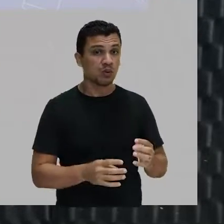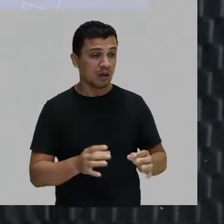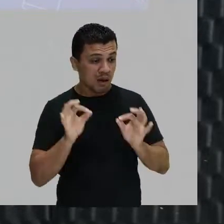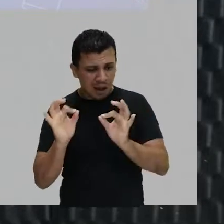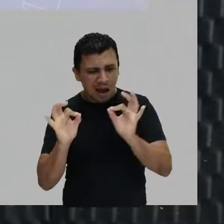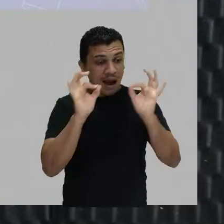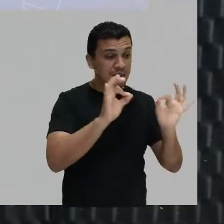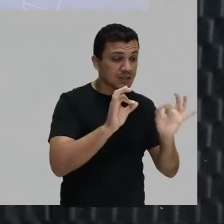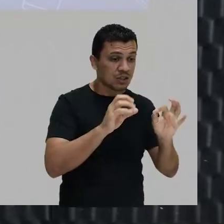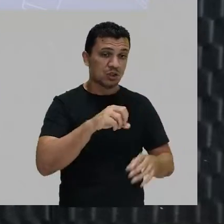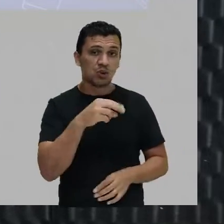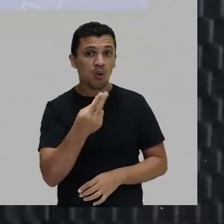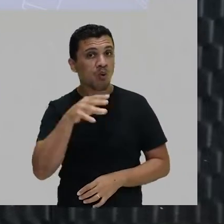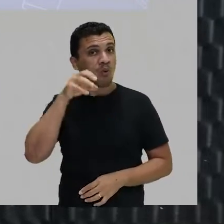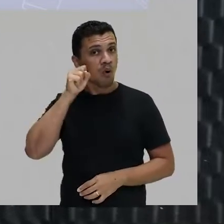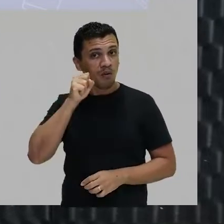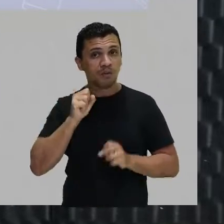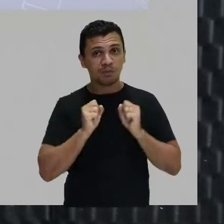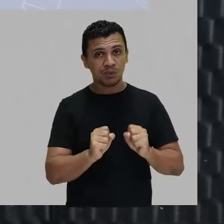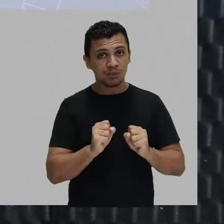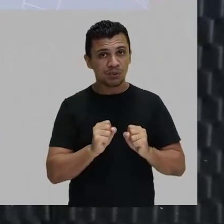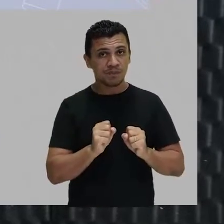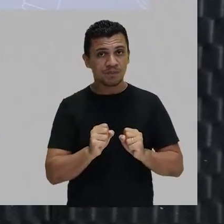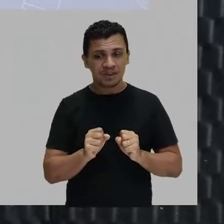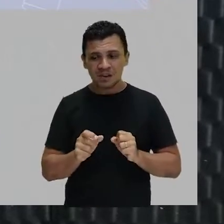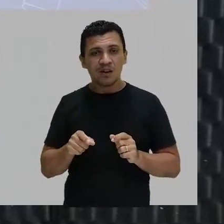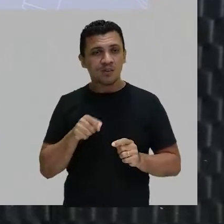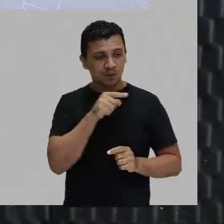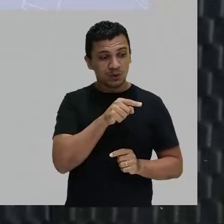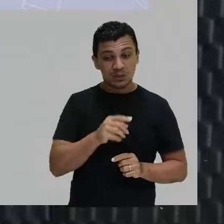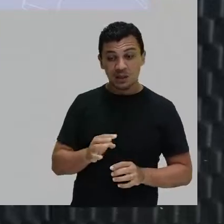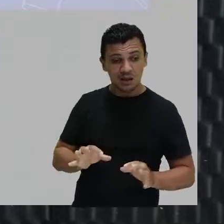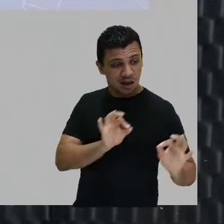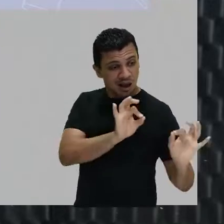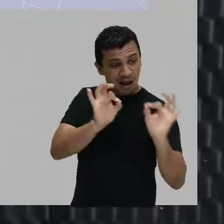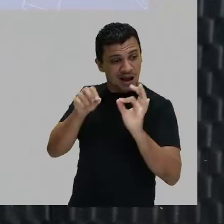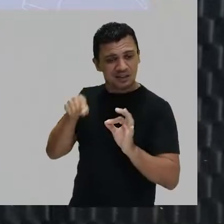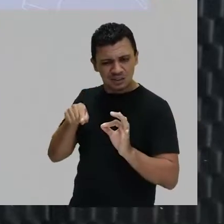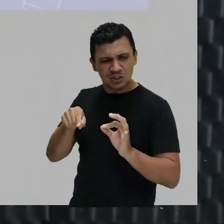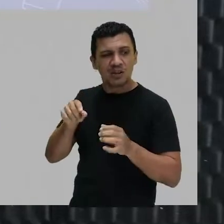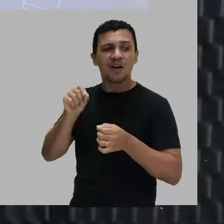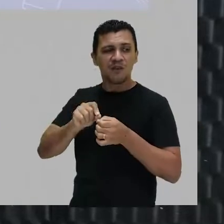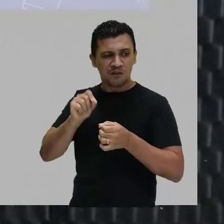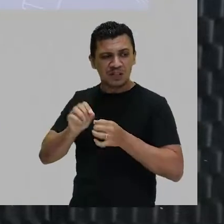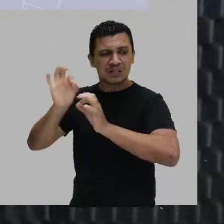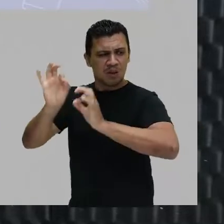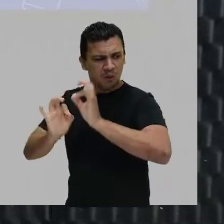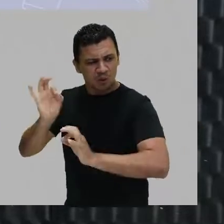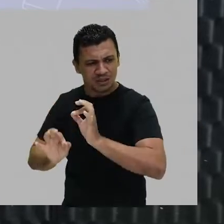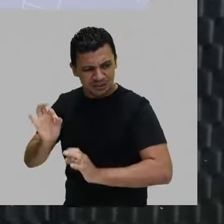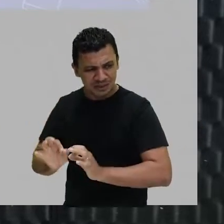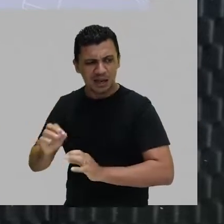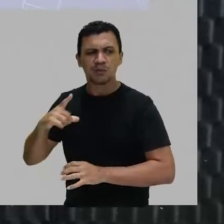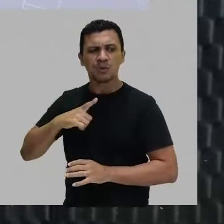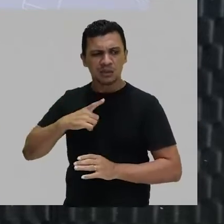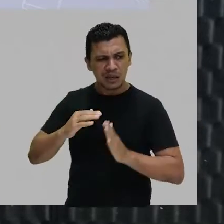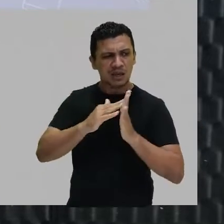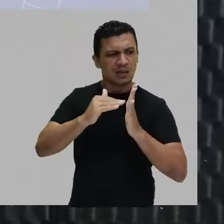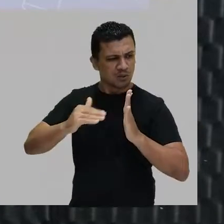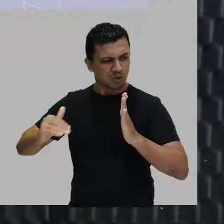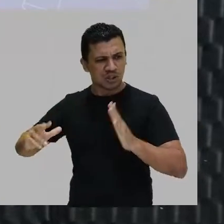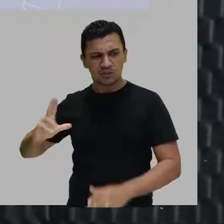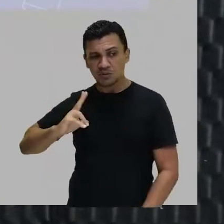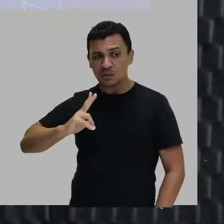mente uma coisa: nada do que você assiste é feito aleatoriamente. Cada um tem uma linha e um processo estético